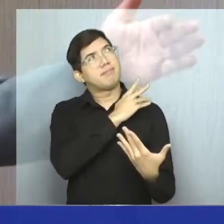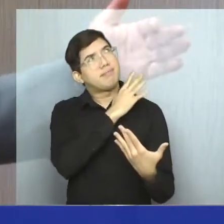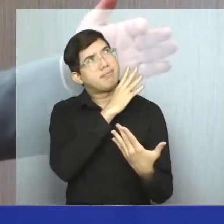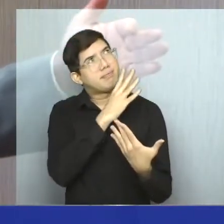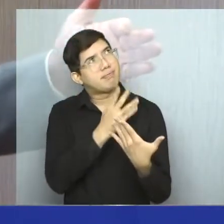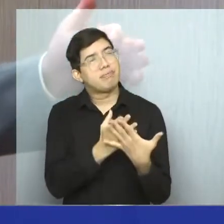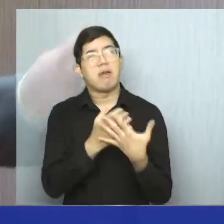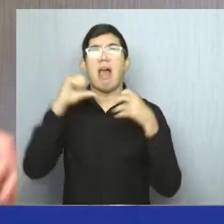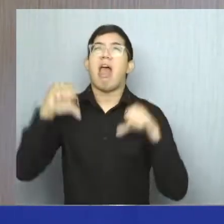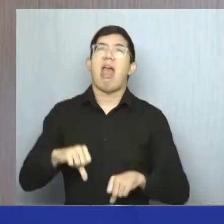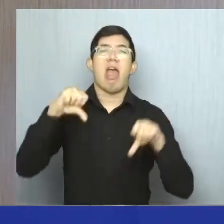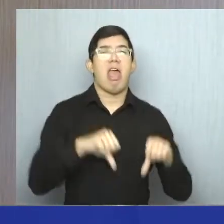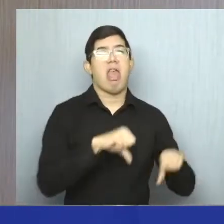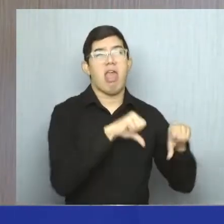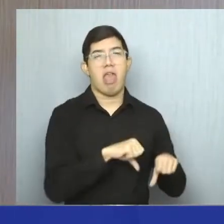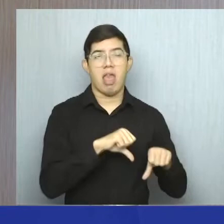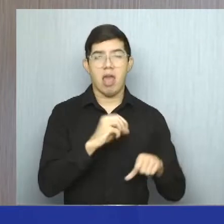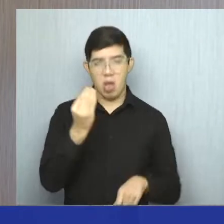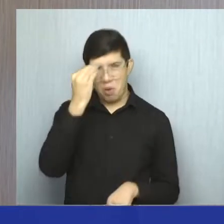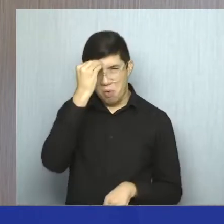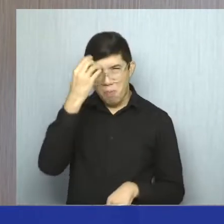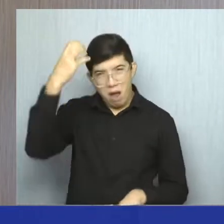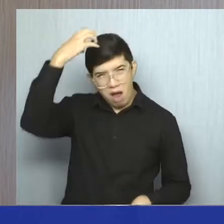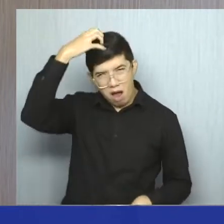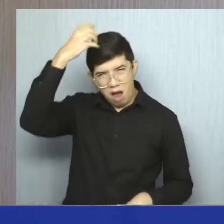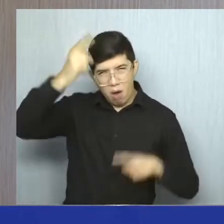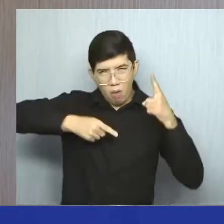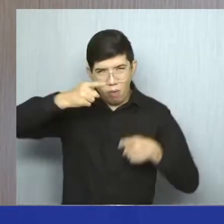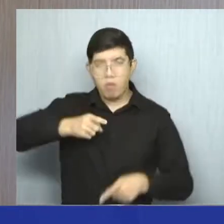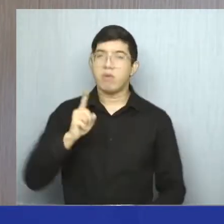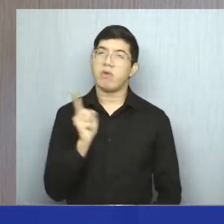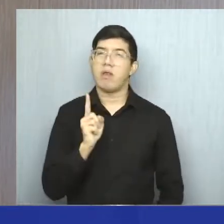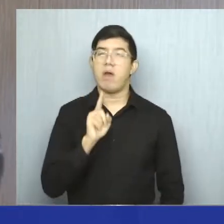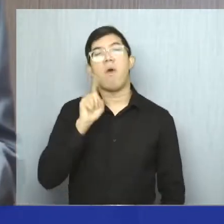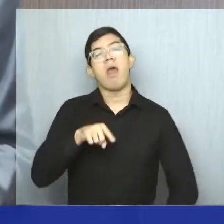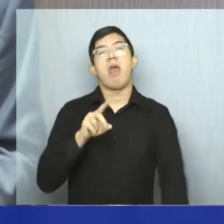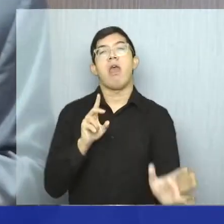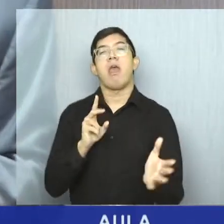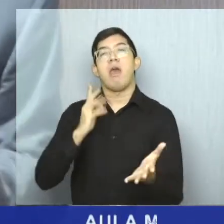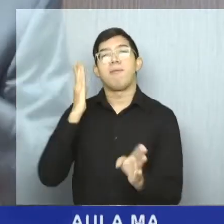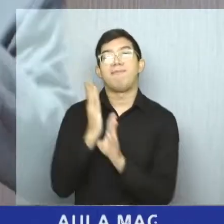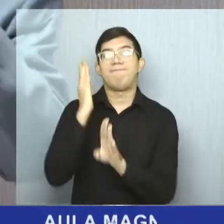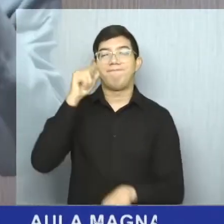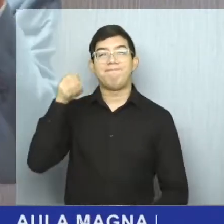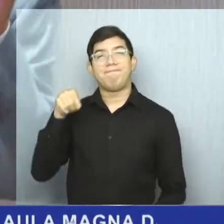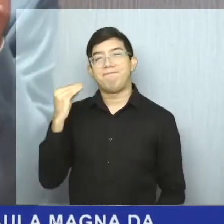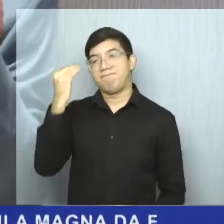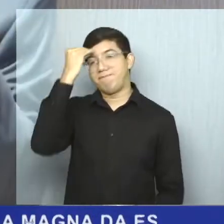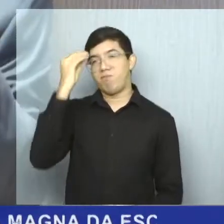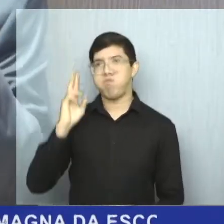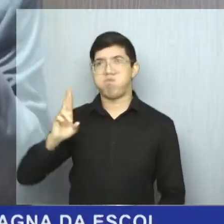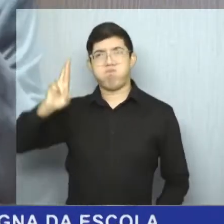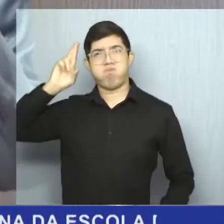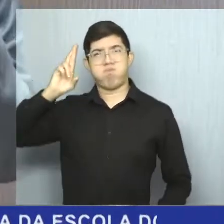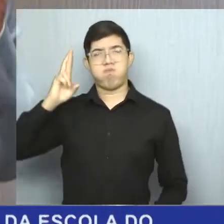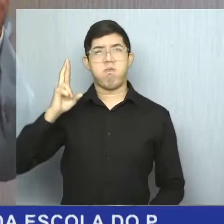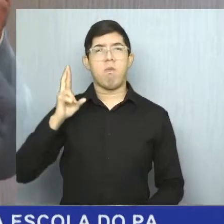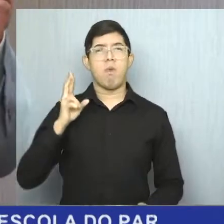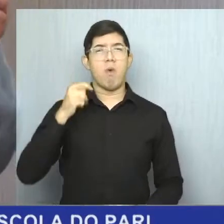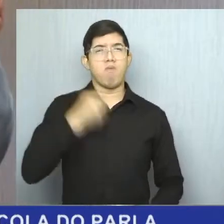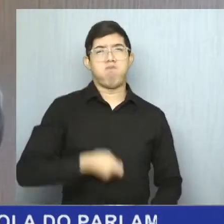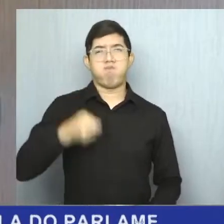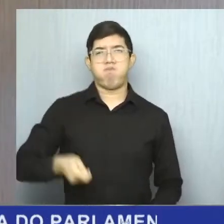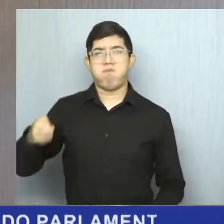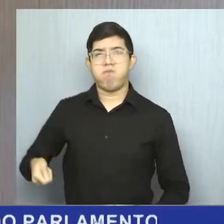da monarquia, mas por causa do autoritarismo que está aí e por causa da falta absoluta de continuidade e